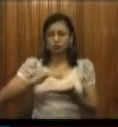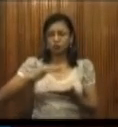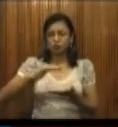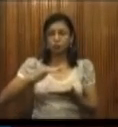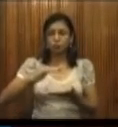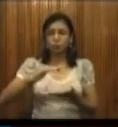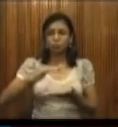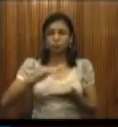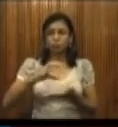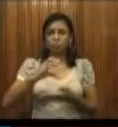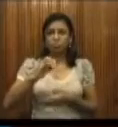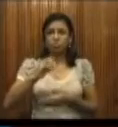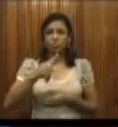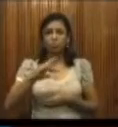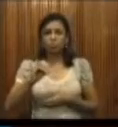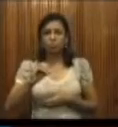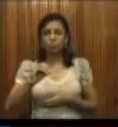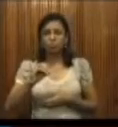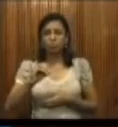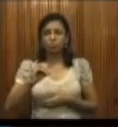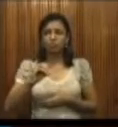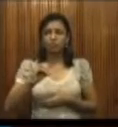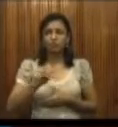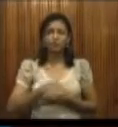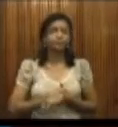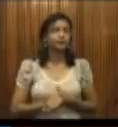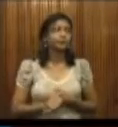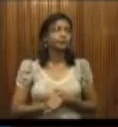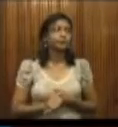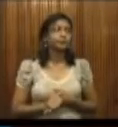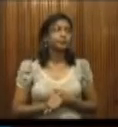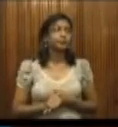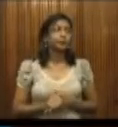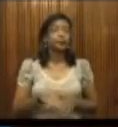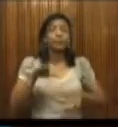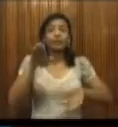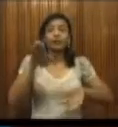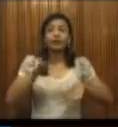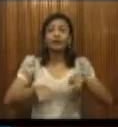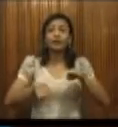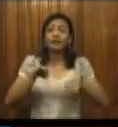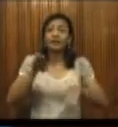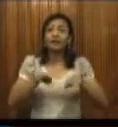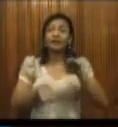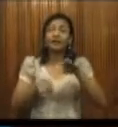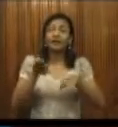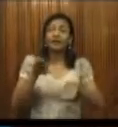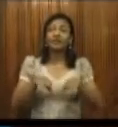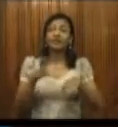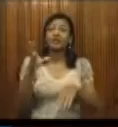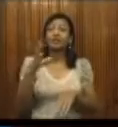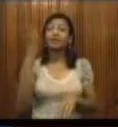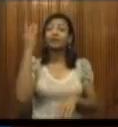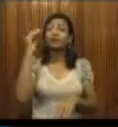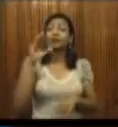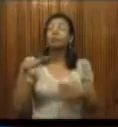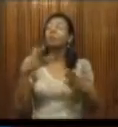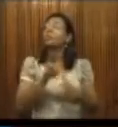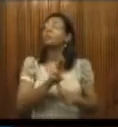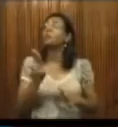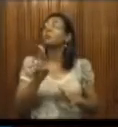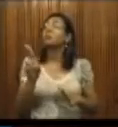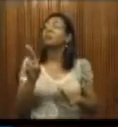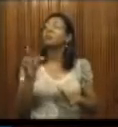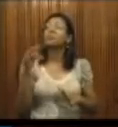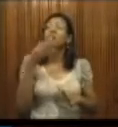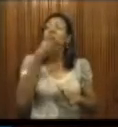nocivo. No entanto, eu quero falar não é sobre isso. Eu quero dizer que às vezes ela tem curiosidade de procurar saber qual é o nome do noivo, qual é o nome do